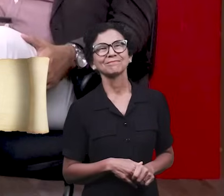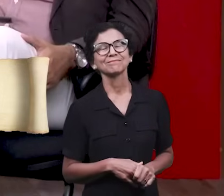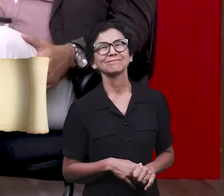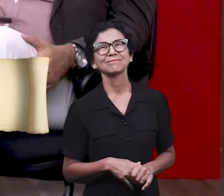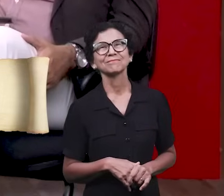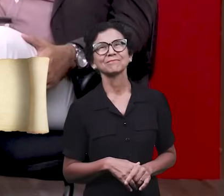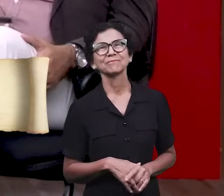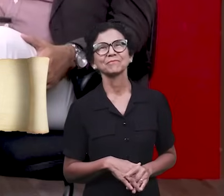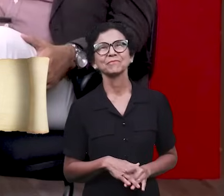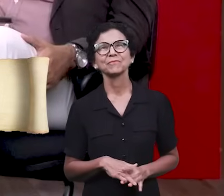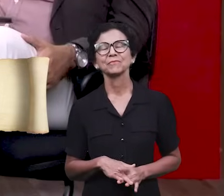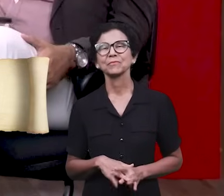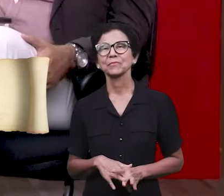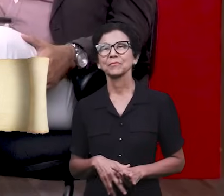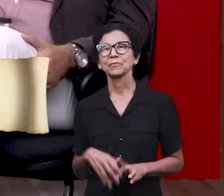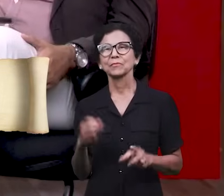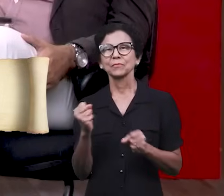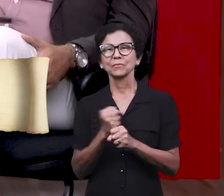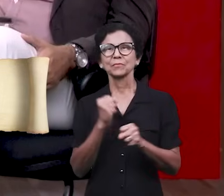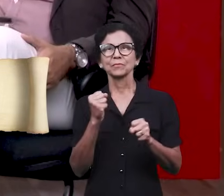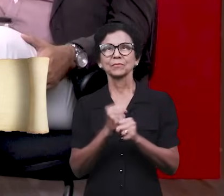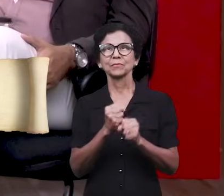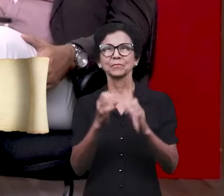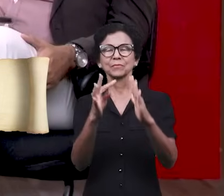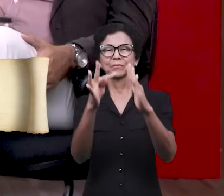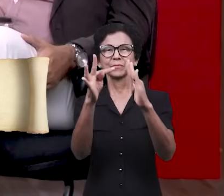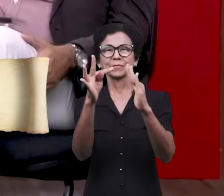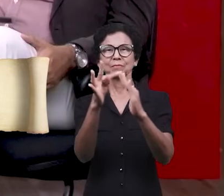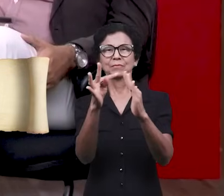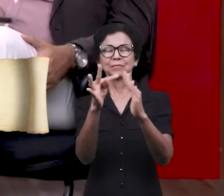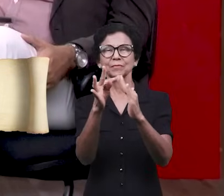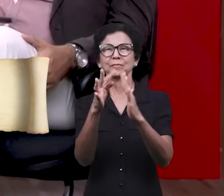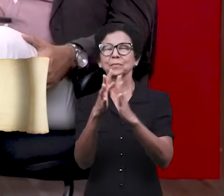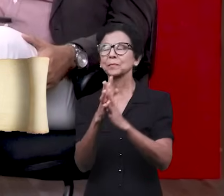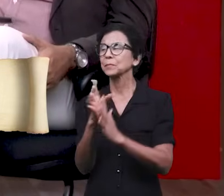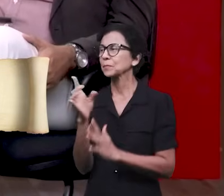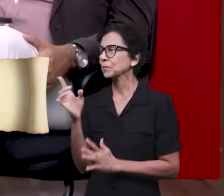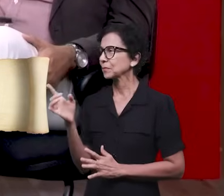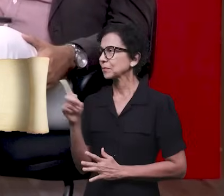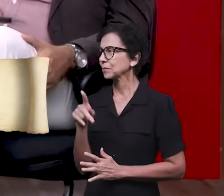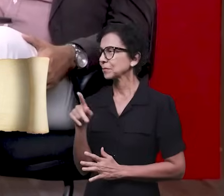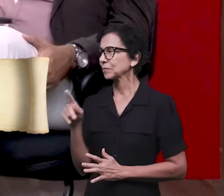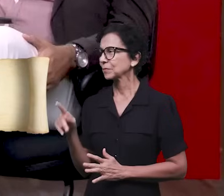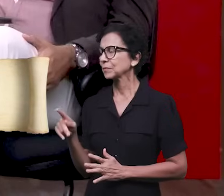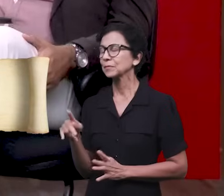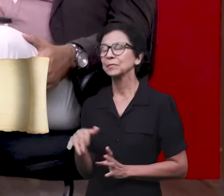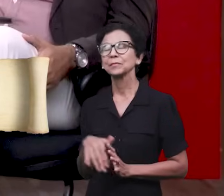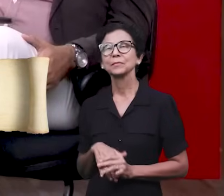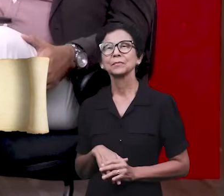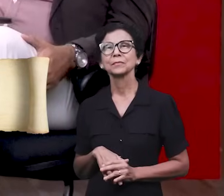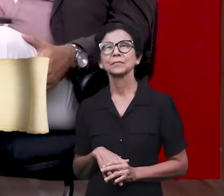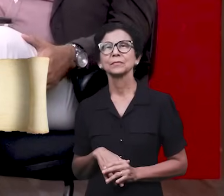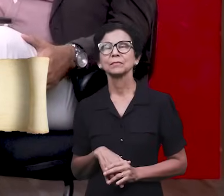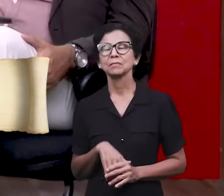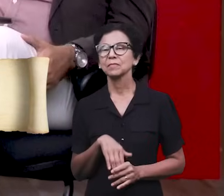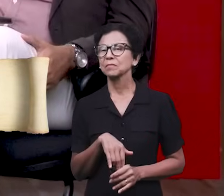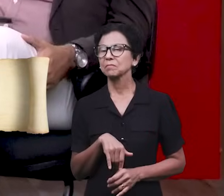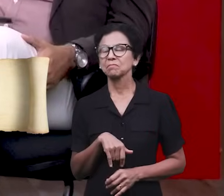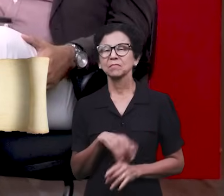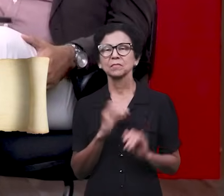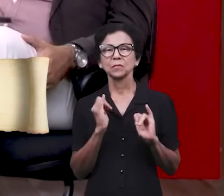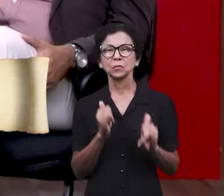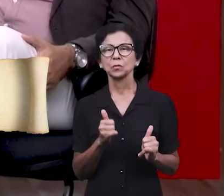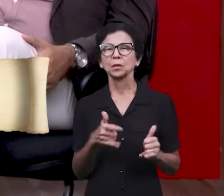professor Vinícius, não foi mais sacrificado cordeiro em nenhum outro lugar, né? O